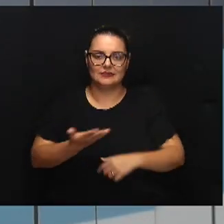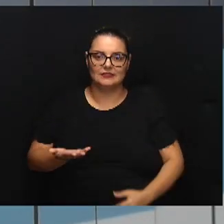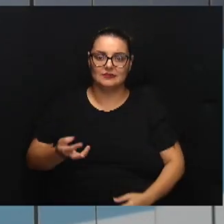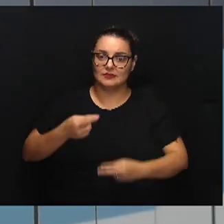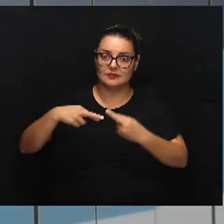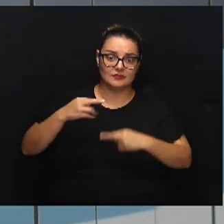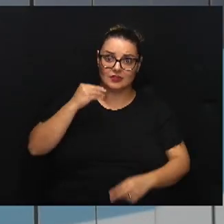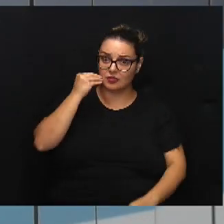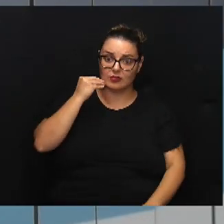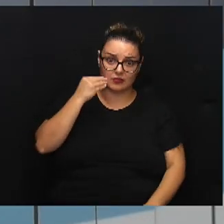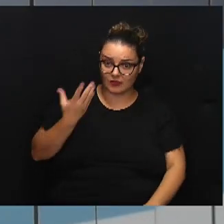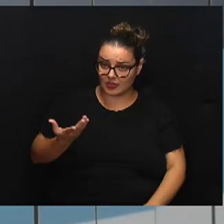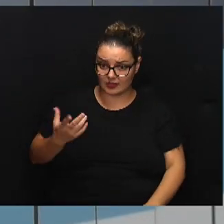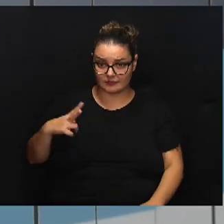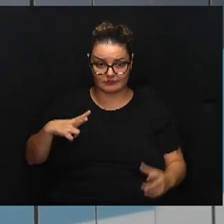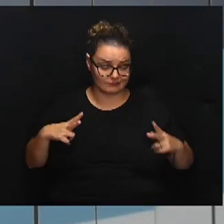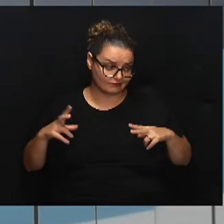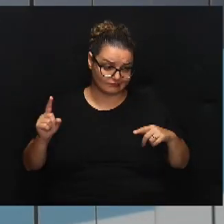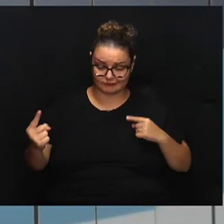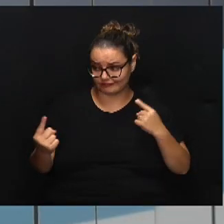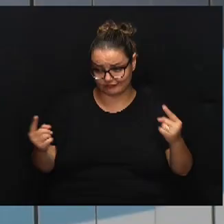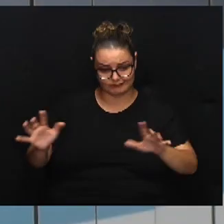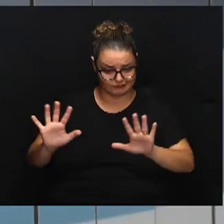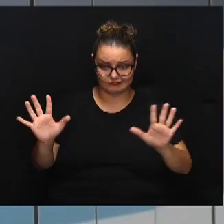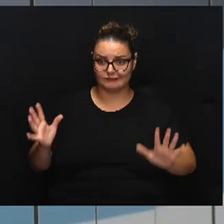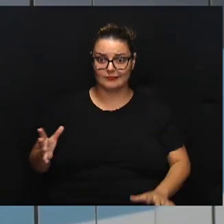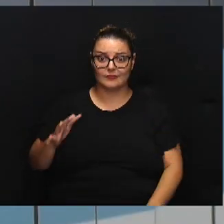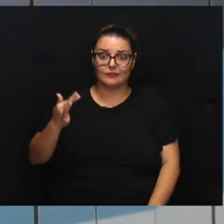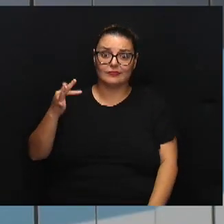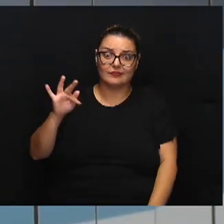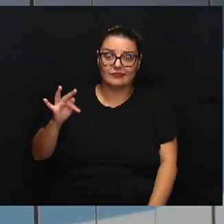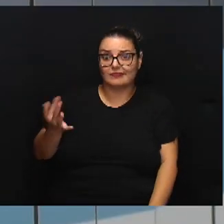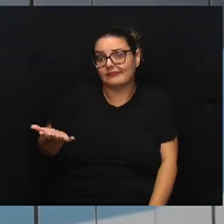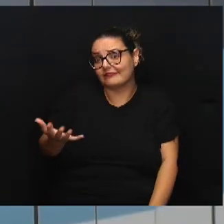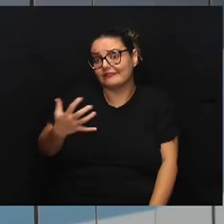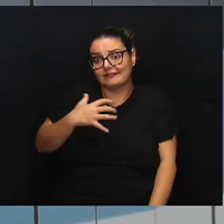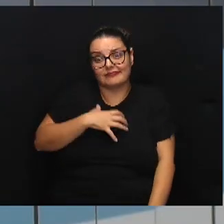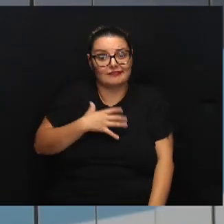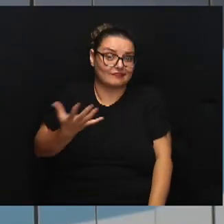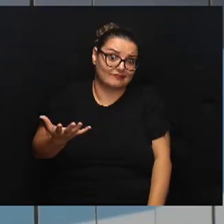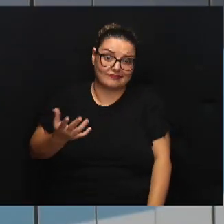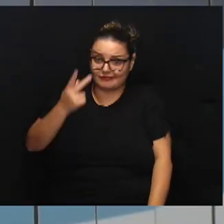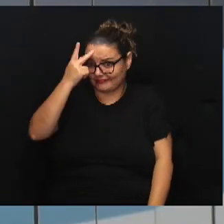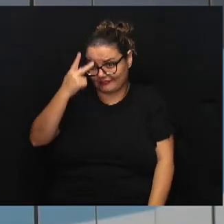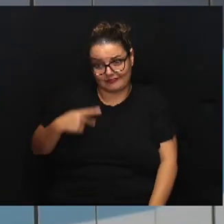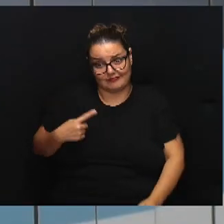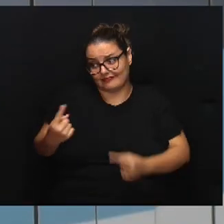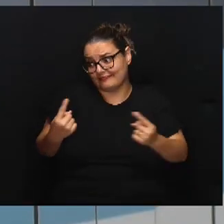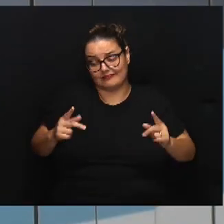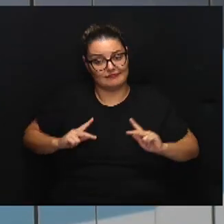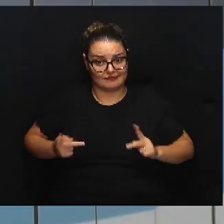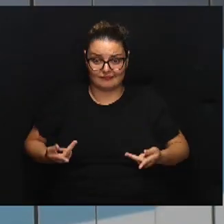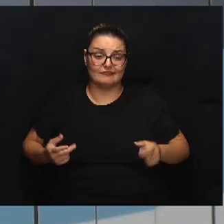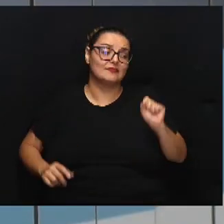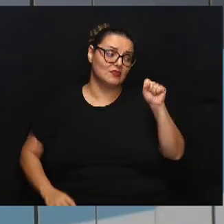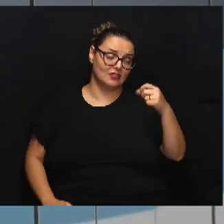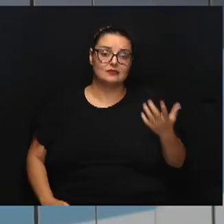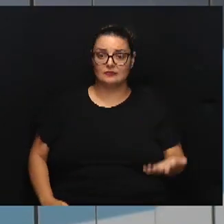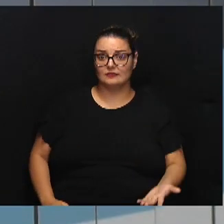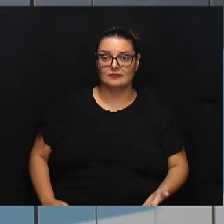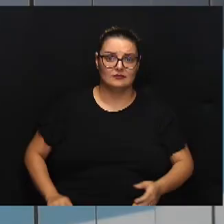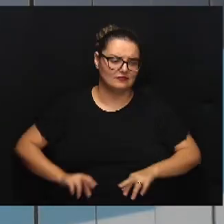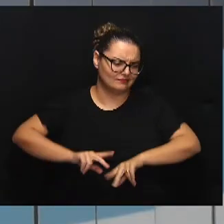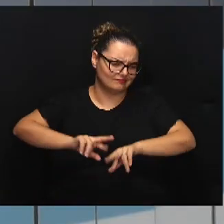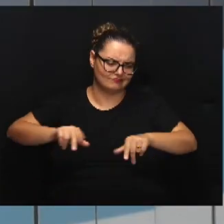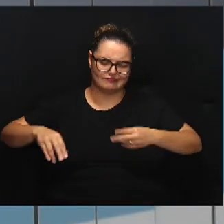das experiências que são individuais. E a dor, ela é um sentimento muito próprio de cada ser humano. Sim. E é